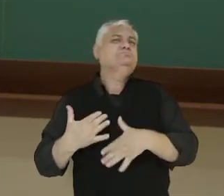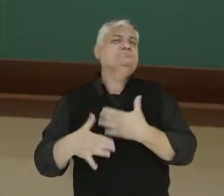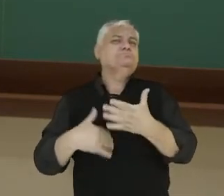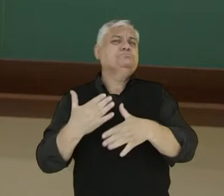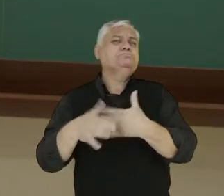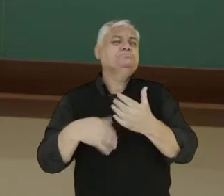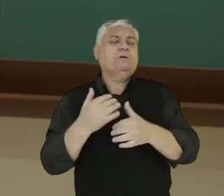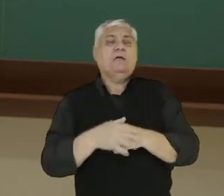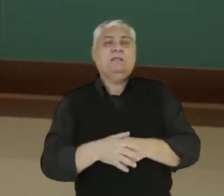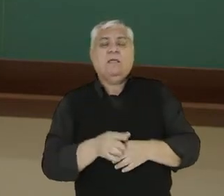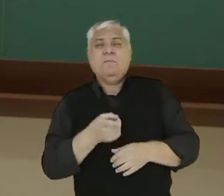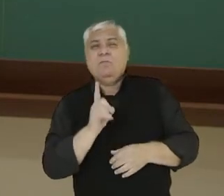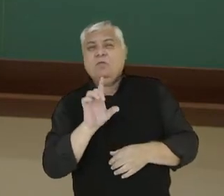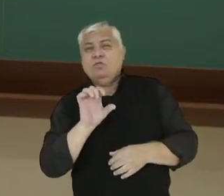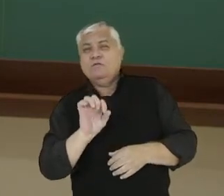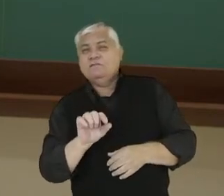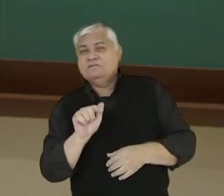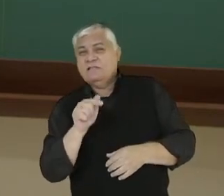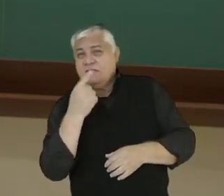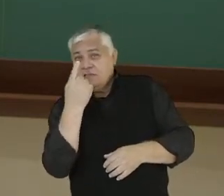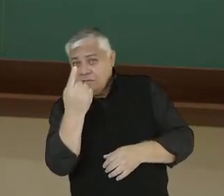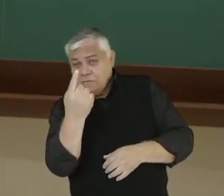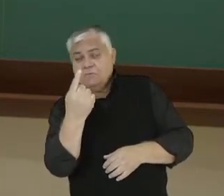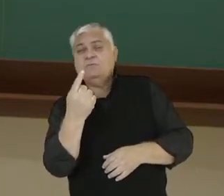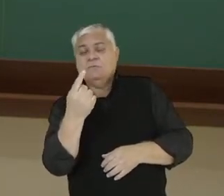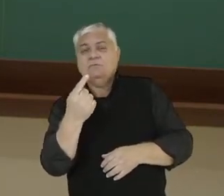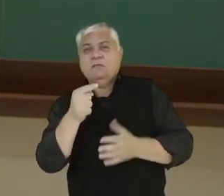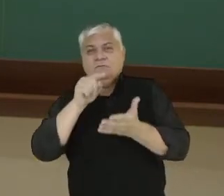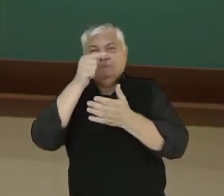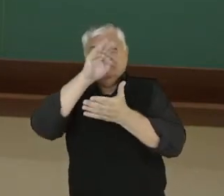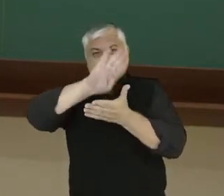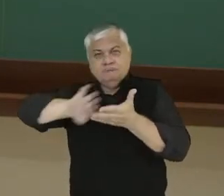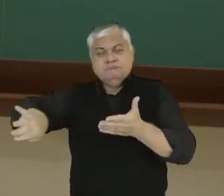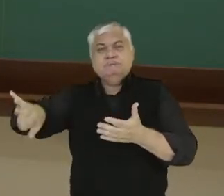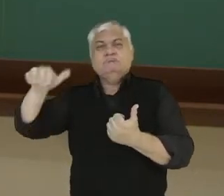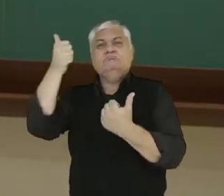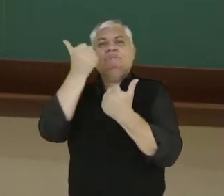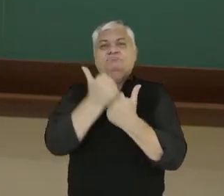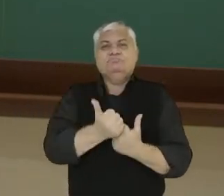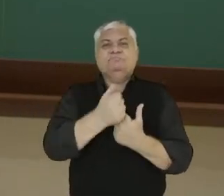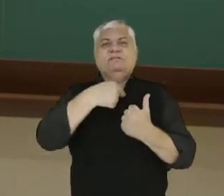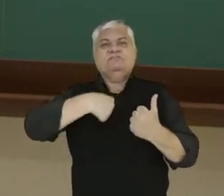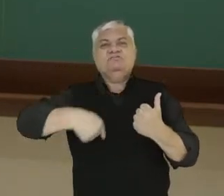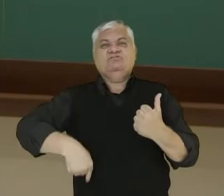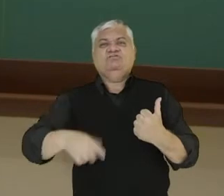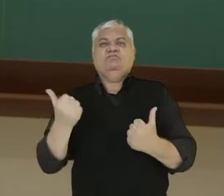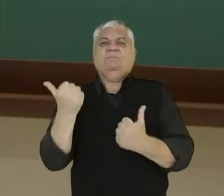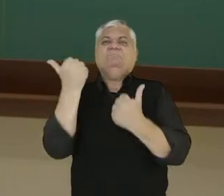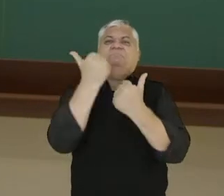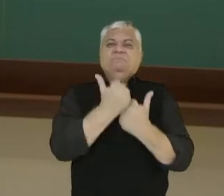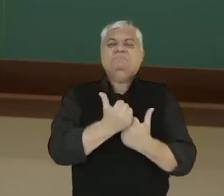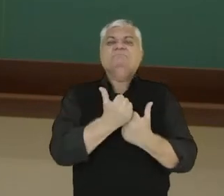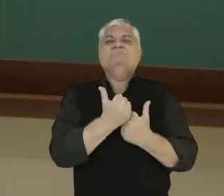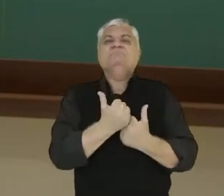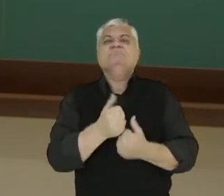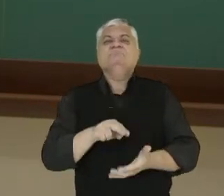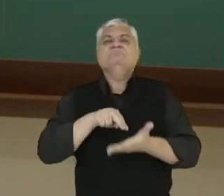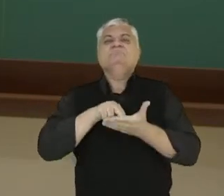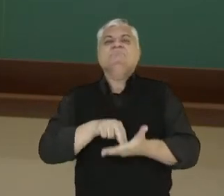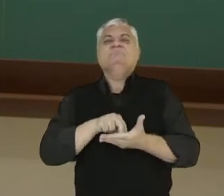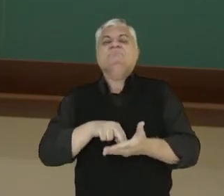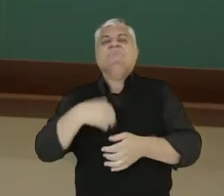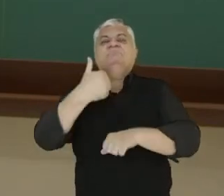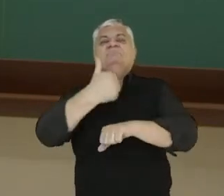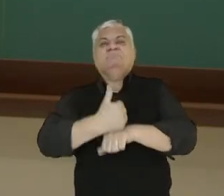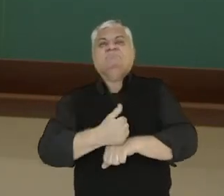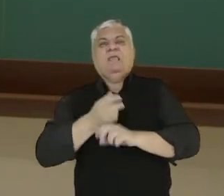ali do período de 1971, é que a China passa então a ser representante, a assumir sua posição ali como